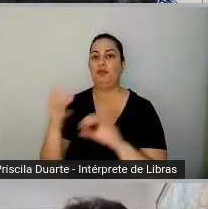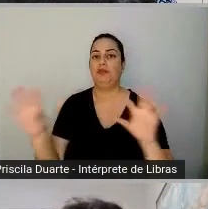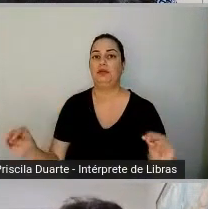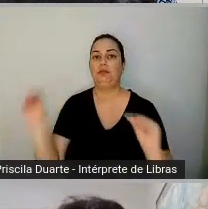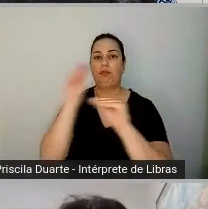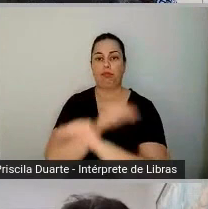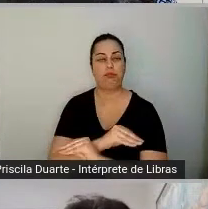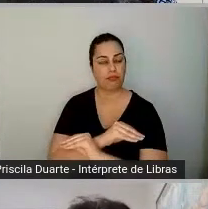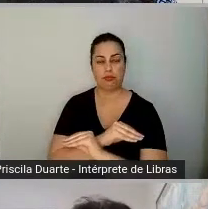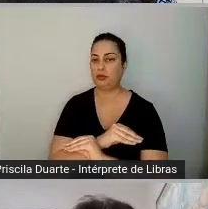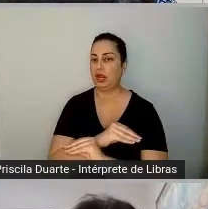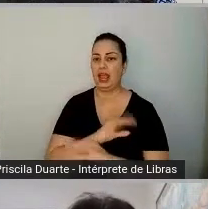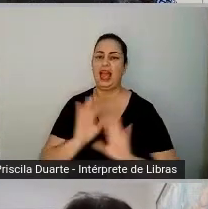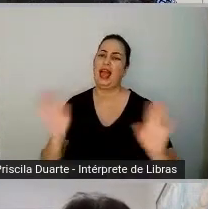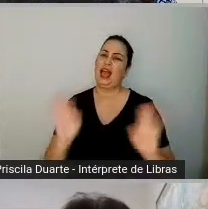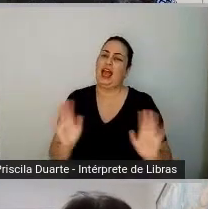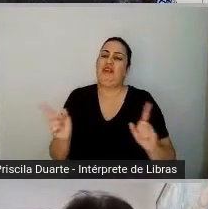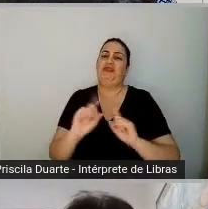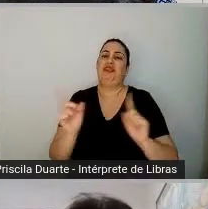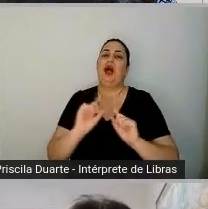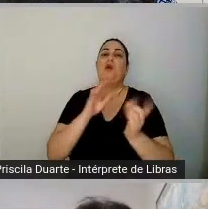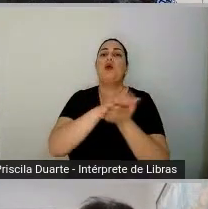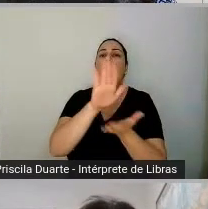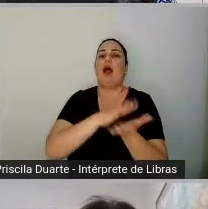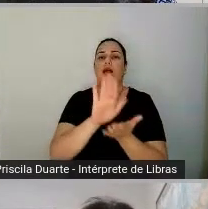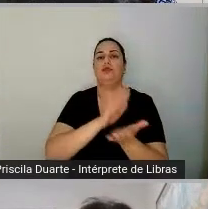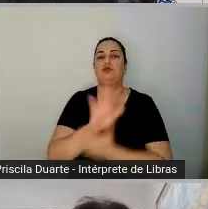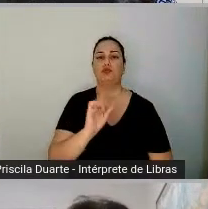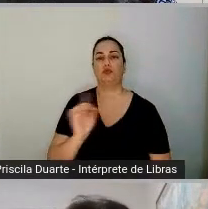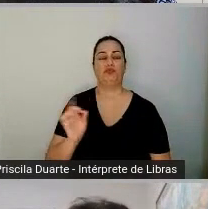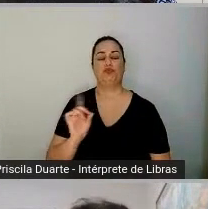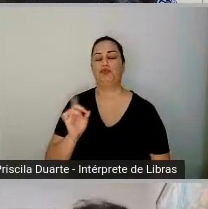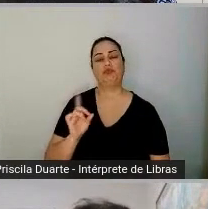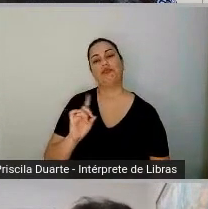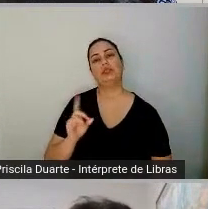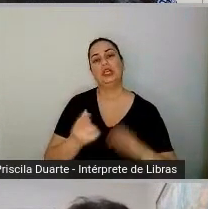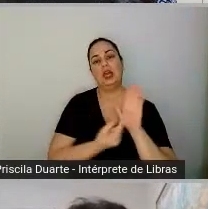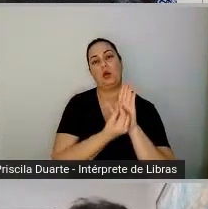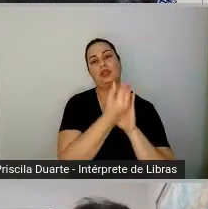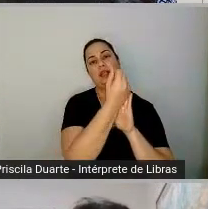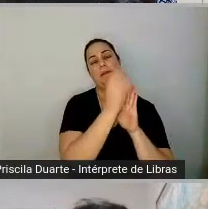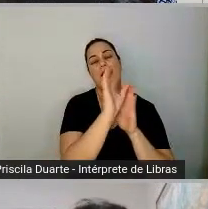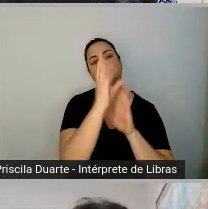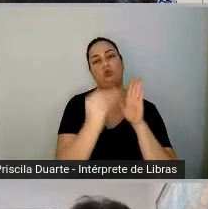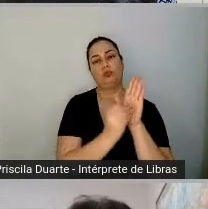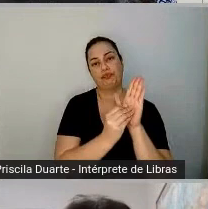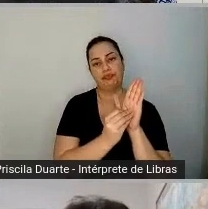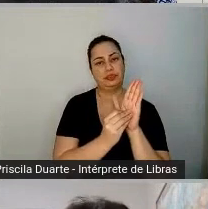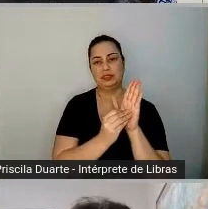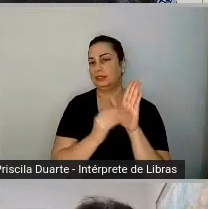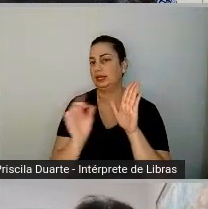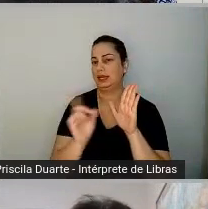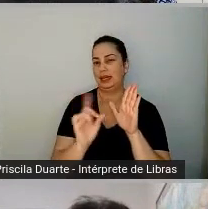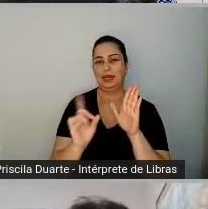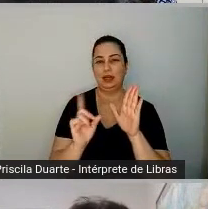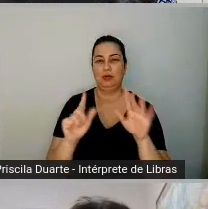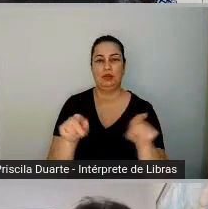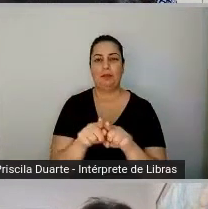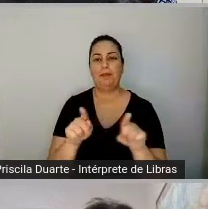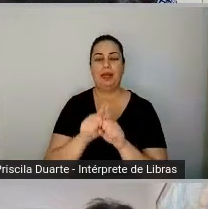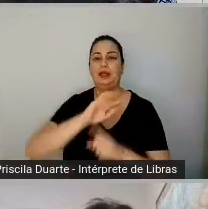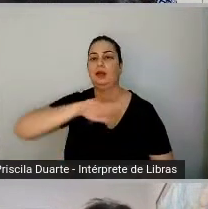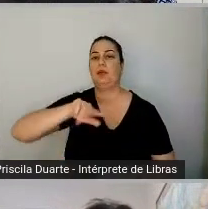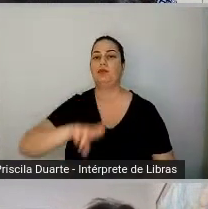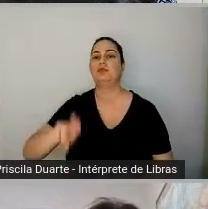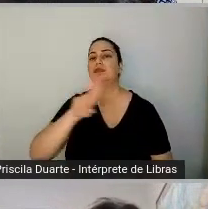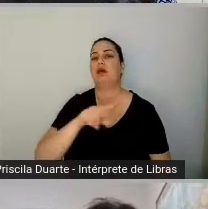um gasto efetivo do orçamento, né? Não seria orçamento proveniente de impostos ou contribuições.